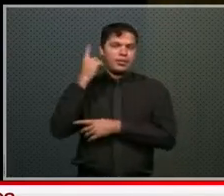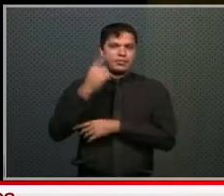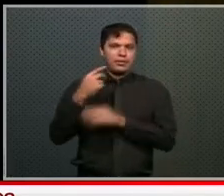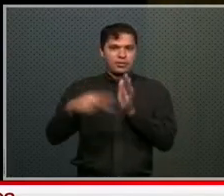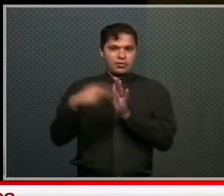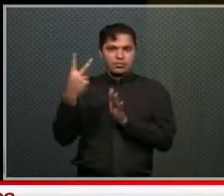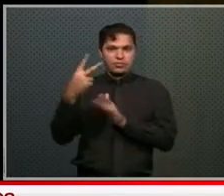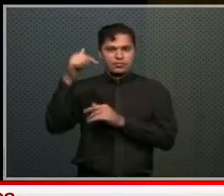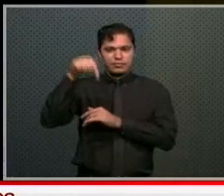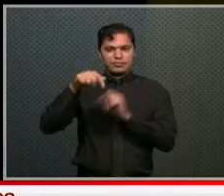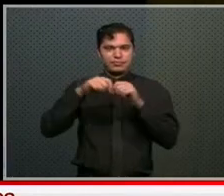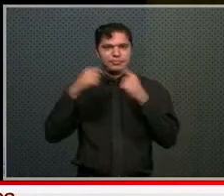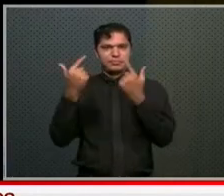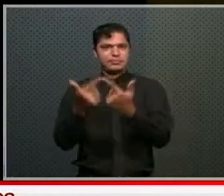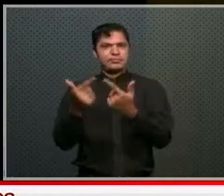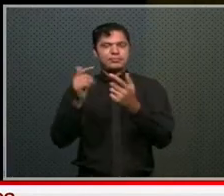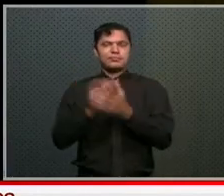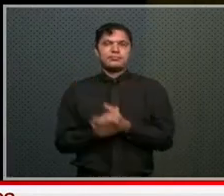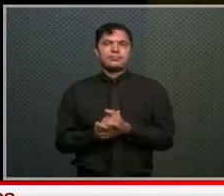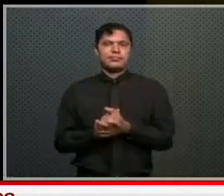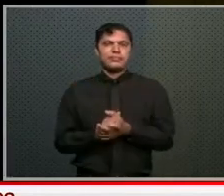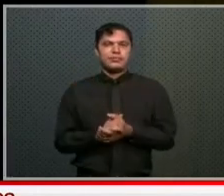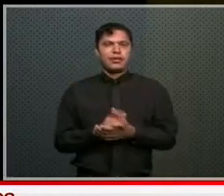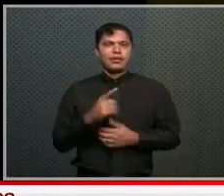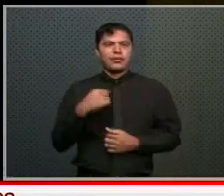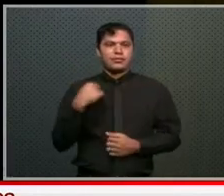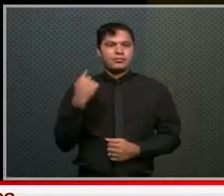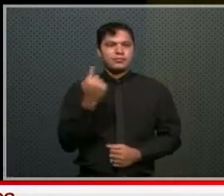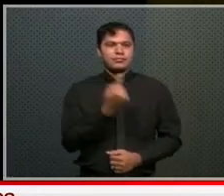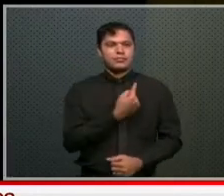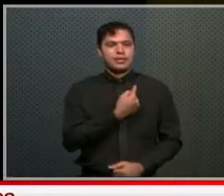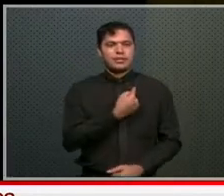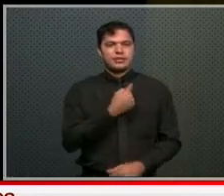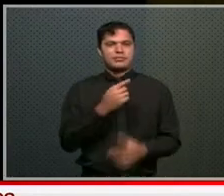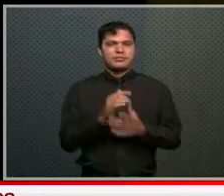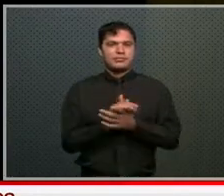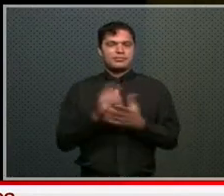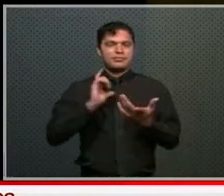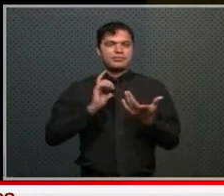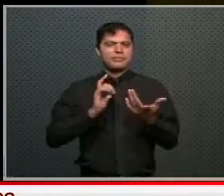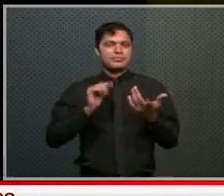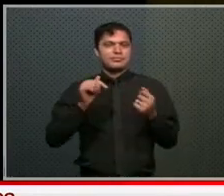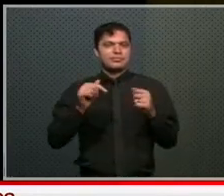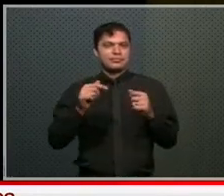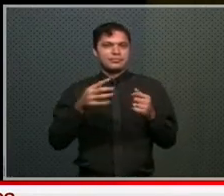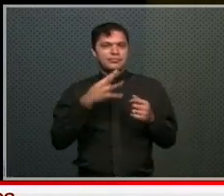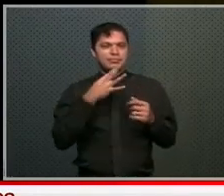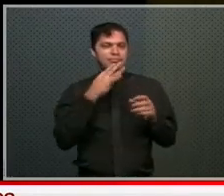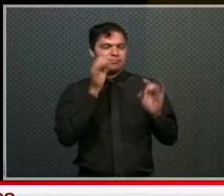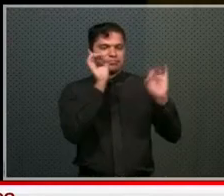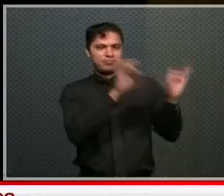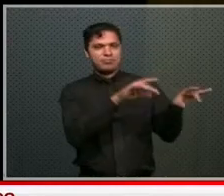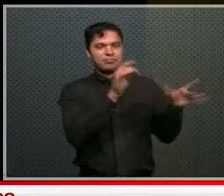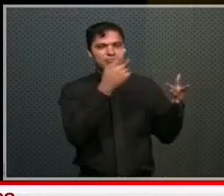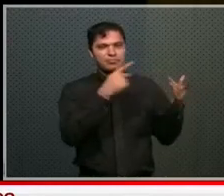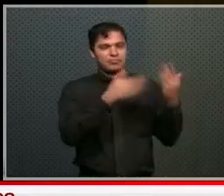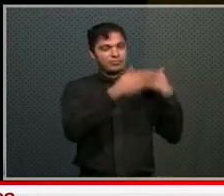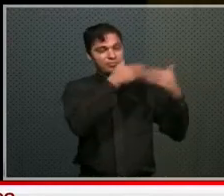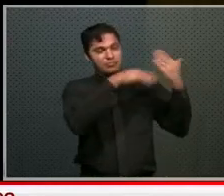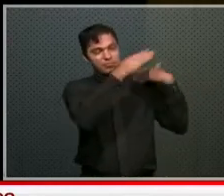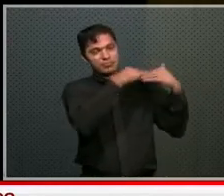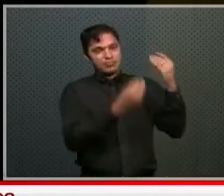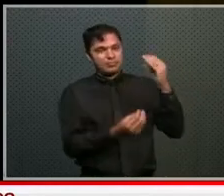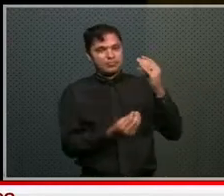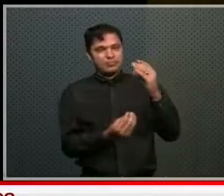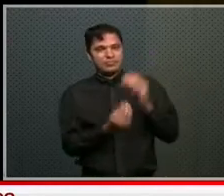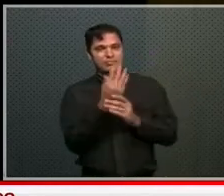casa nós não podemos construir uma história desconhecendo os precursores e